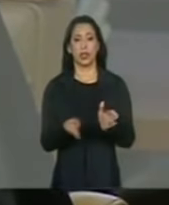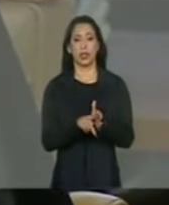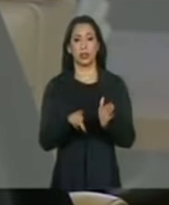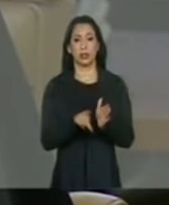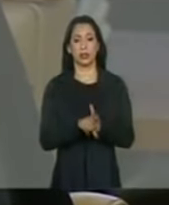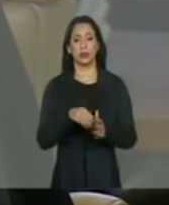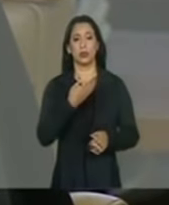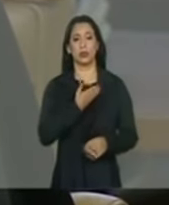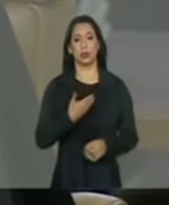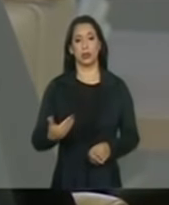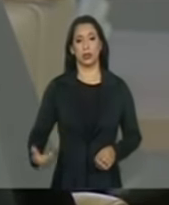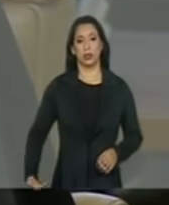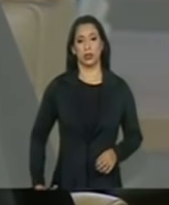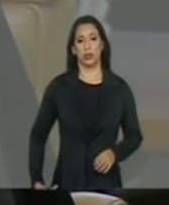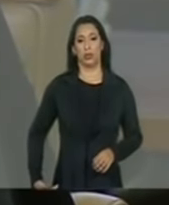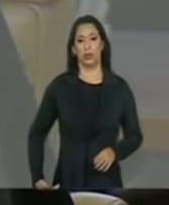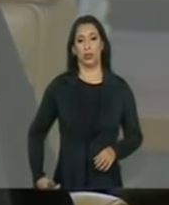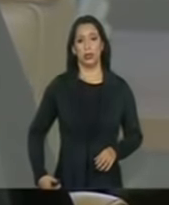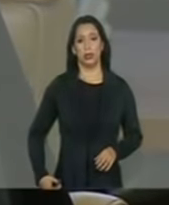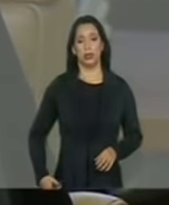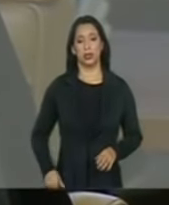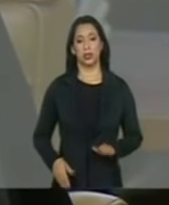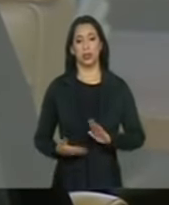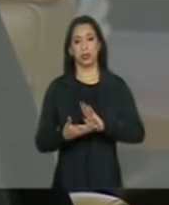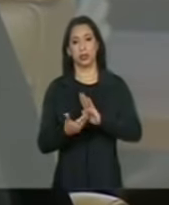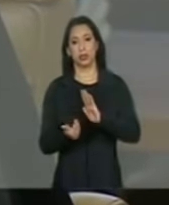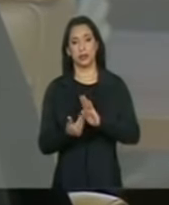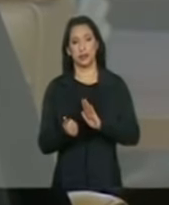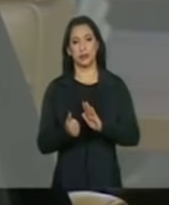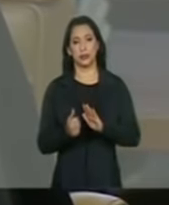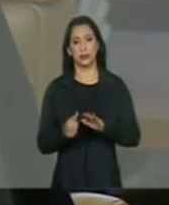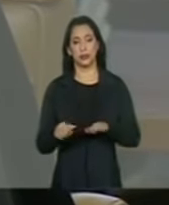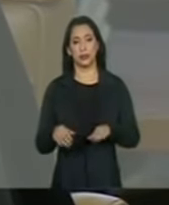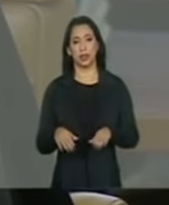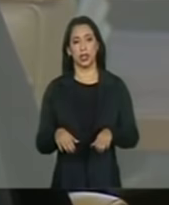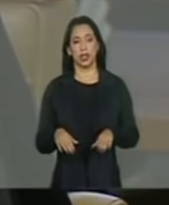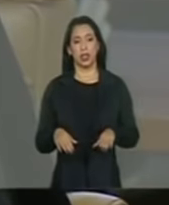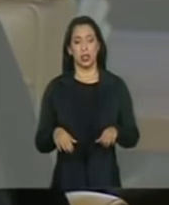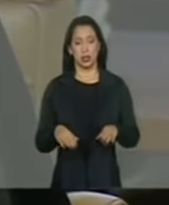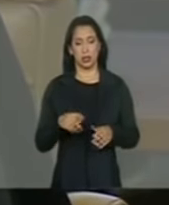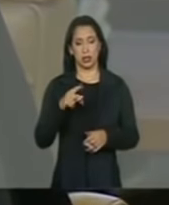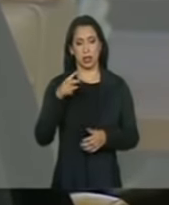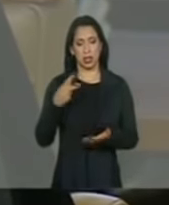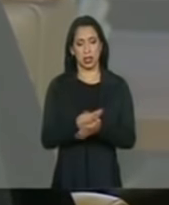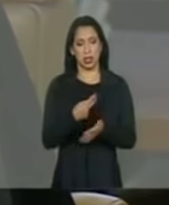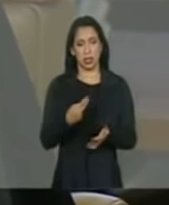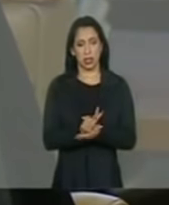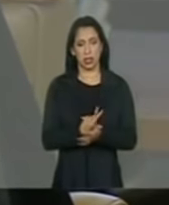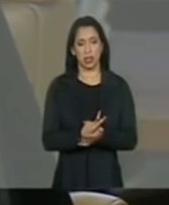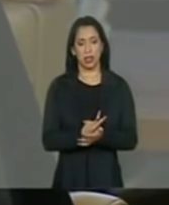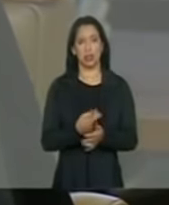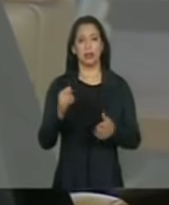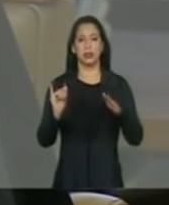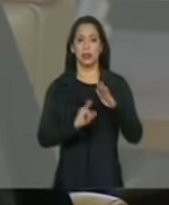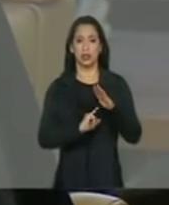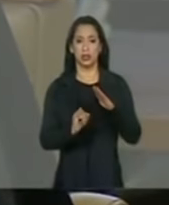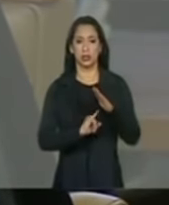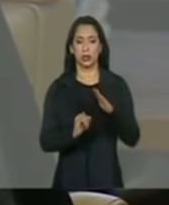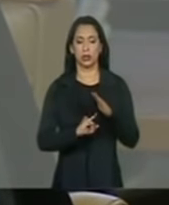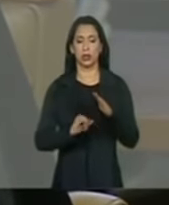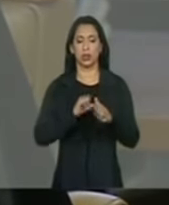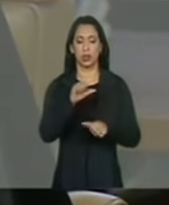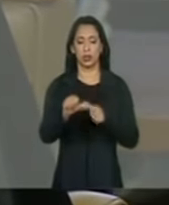governamental degradando as ao plano chumbaram subalternos da delinquência institucional e